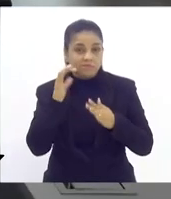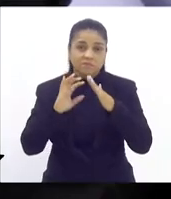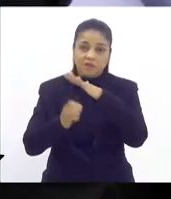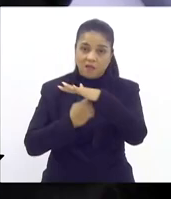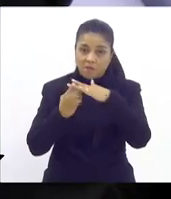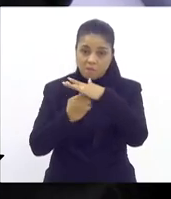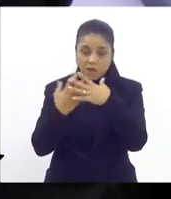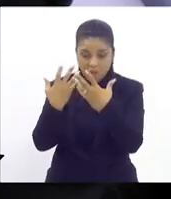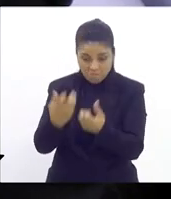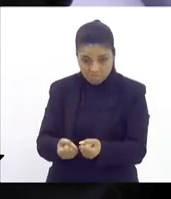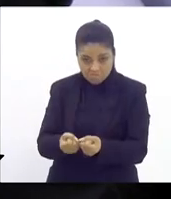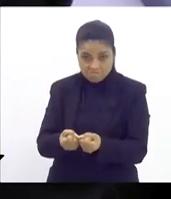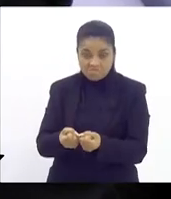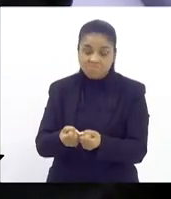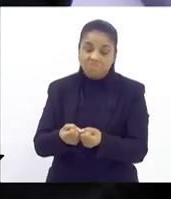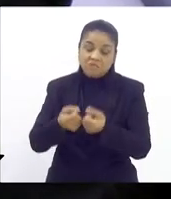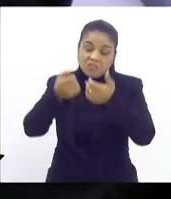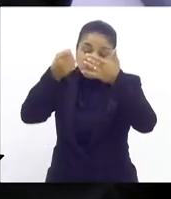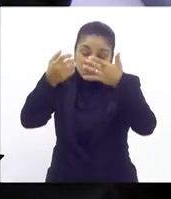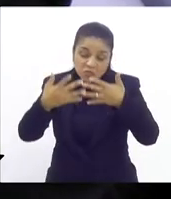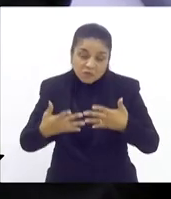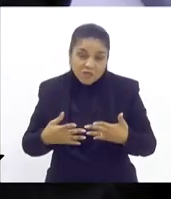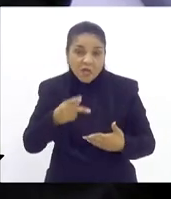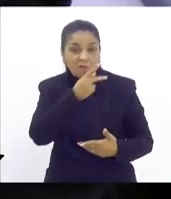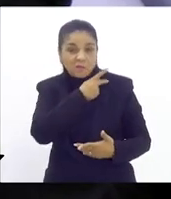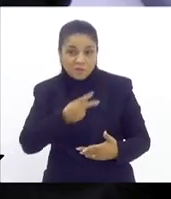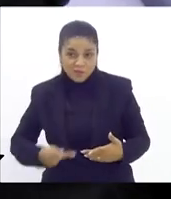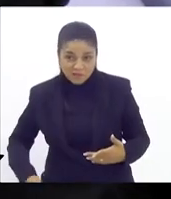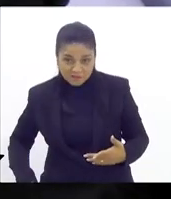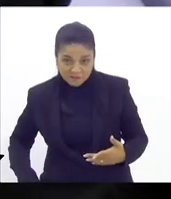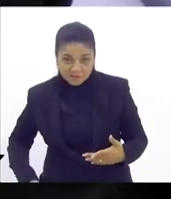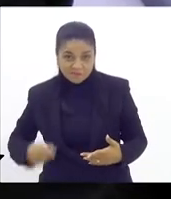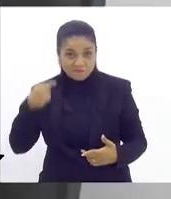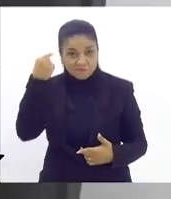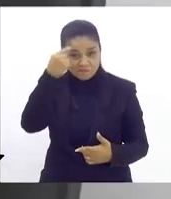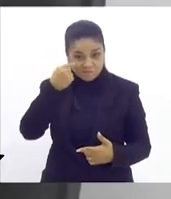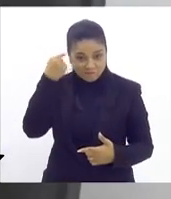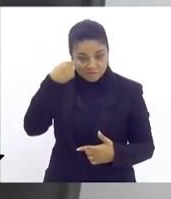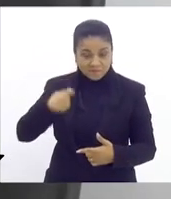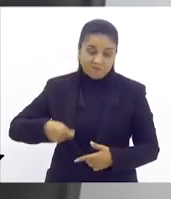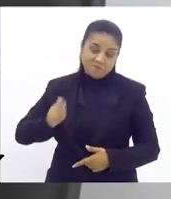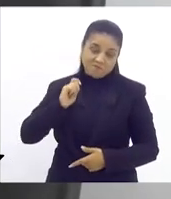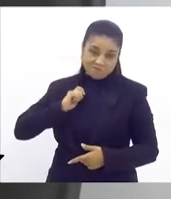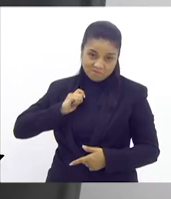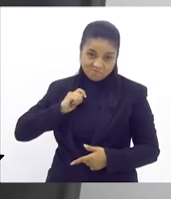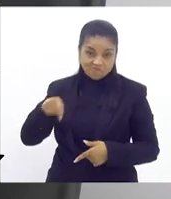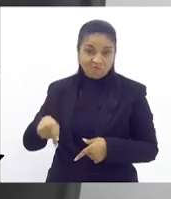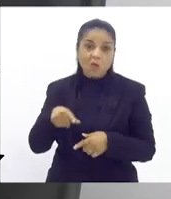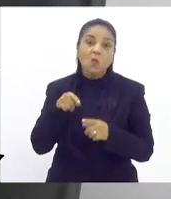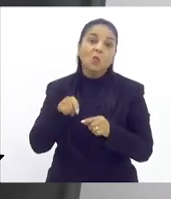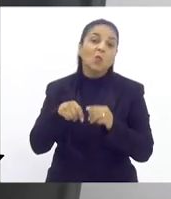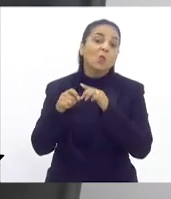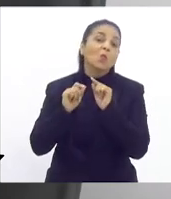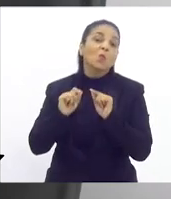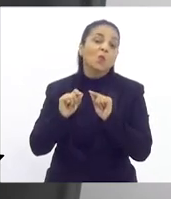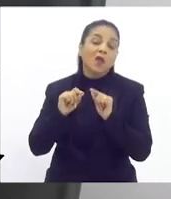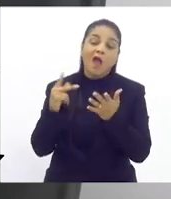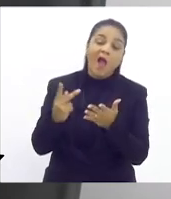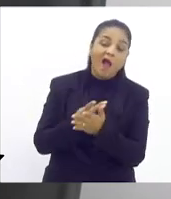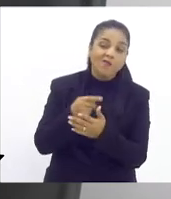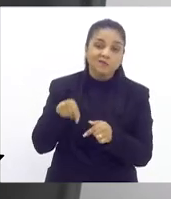na catado a empresa vai ter que explicar para o seu presidente espanhol que ela tá passando por essa situação aqui então Talvez venha